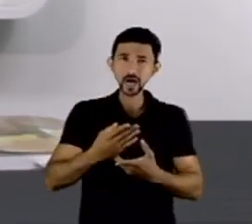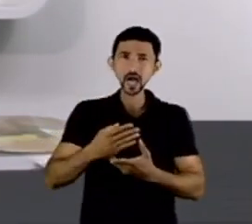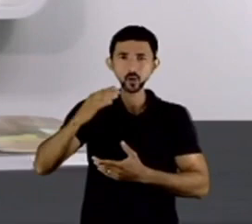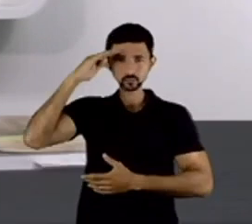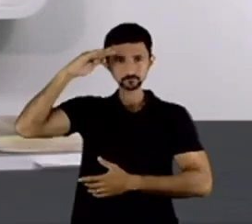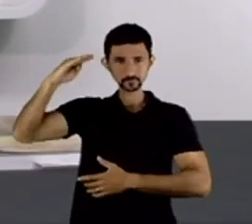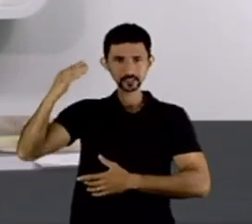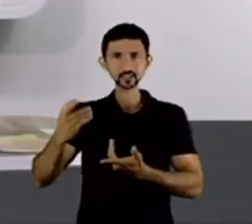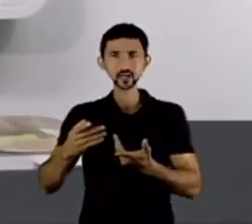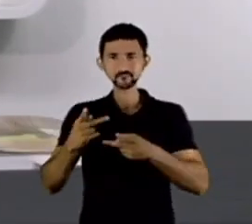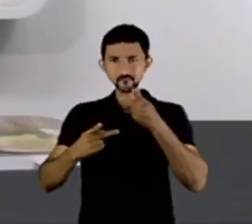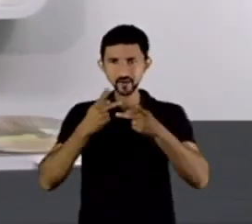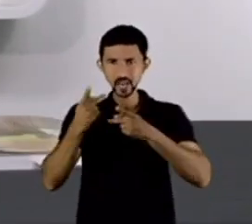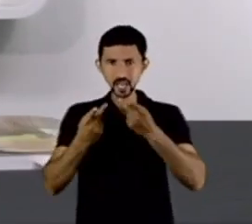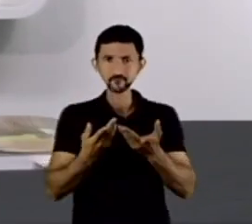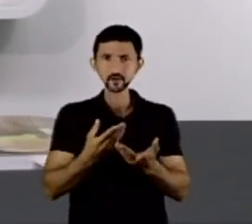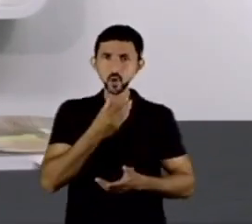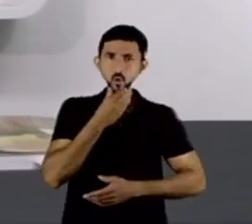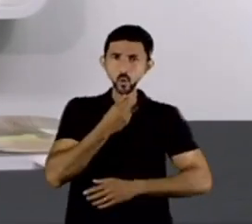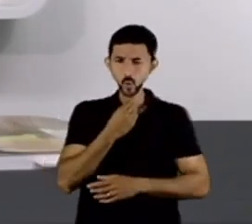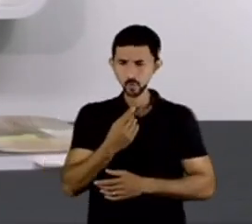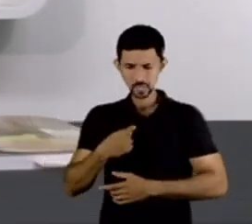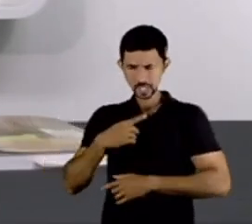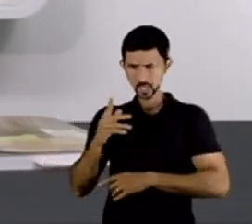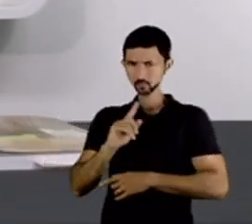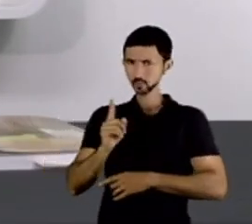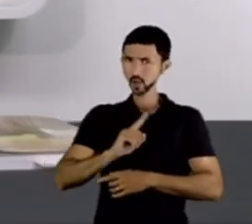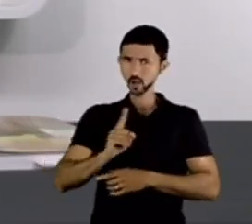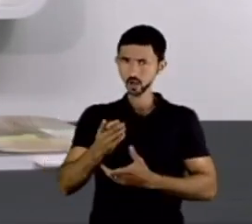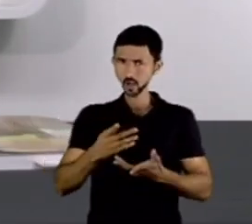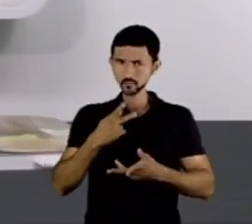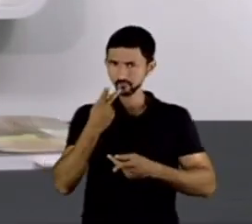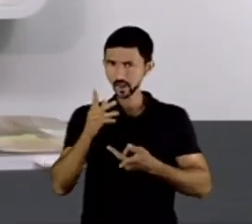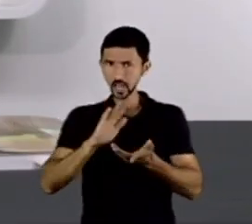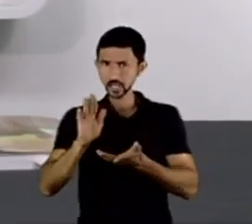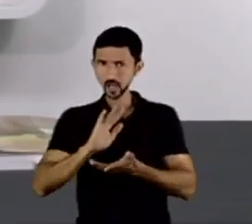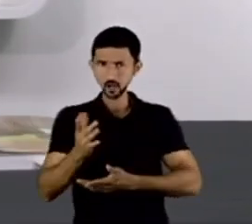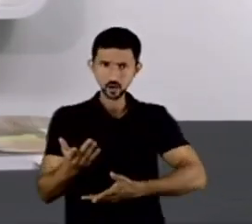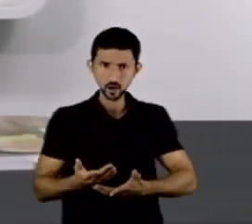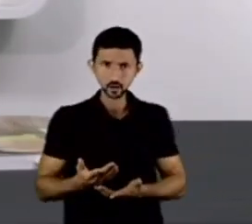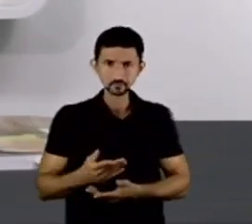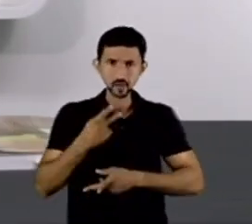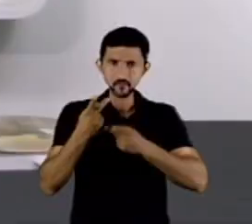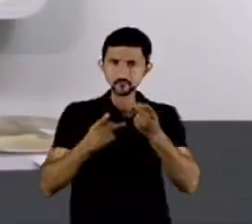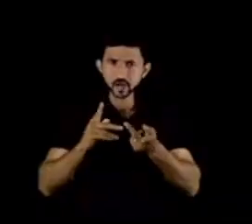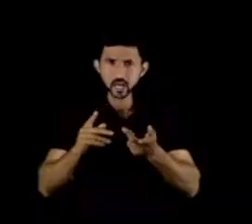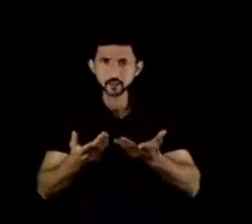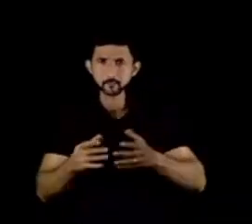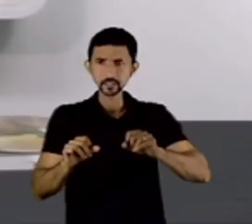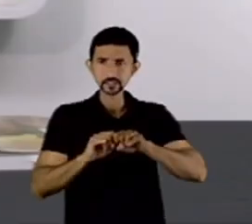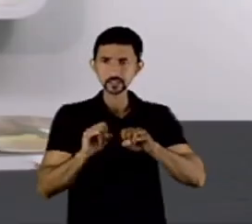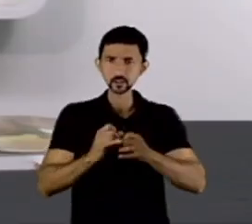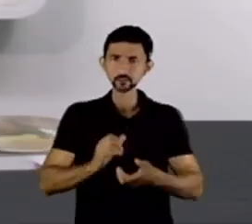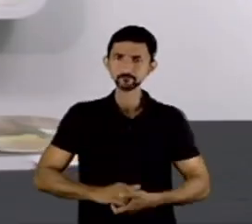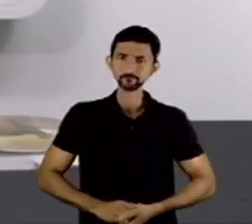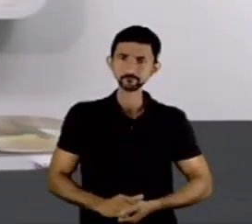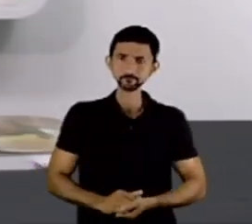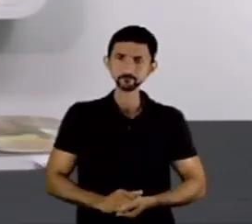E o Arthur Bernardes disse que não fui eu que fiz isso, eu não fiz isso, eu não escrevi essas cartas.